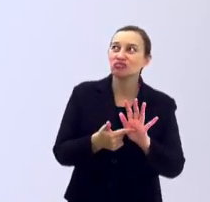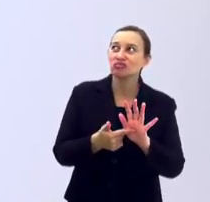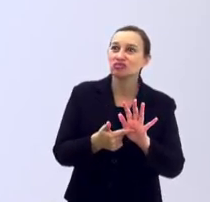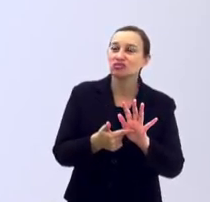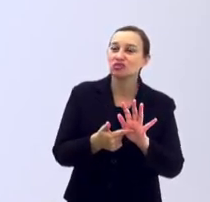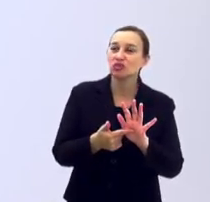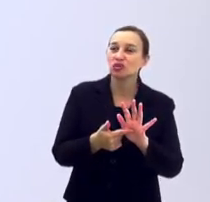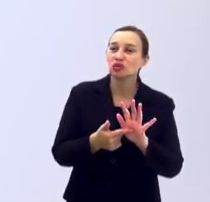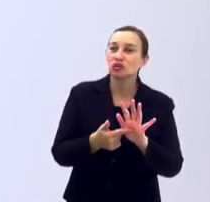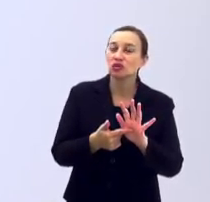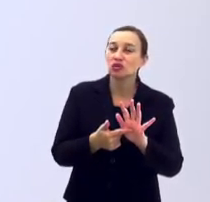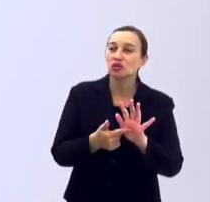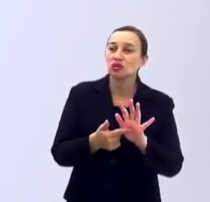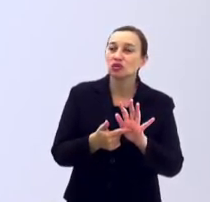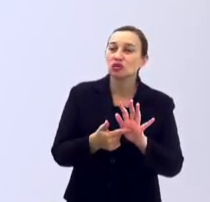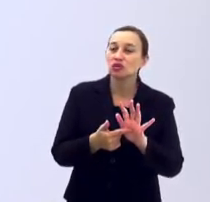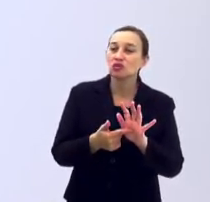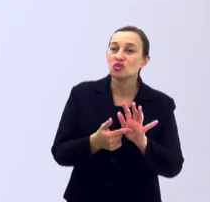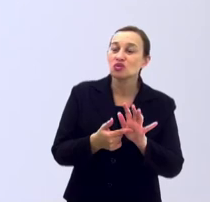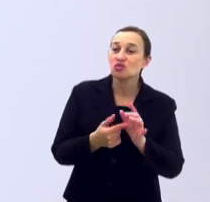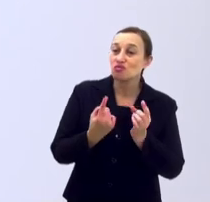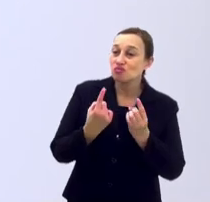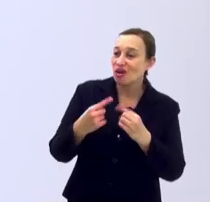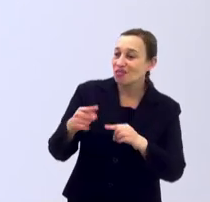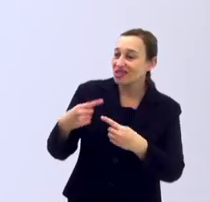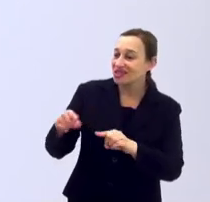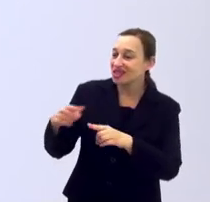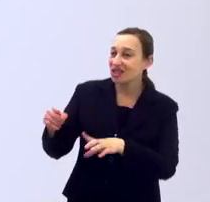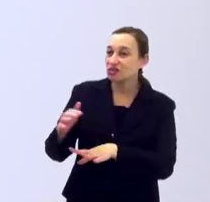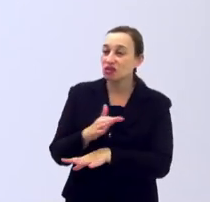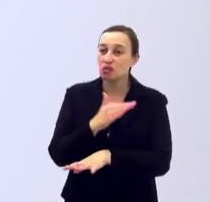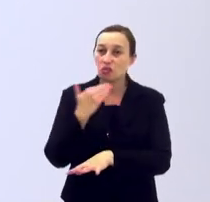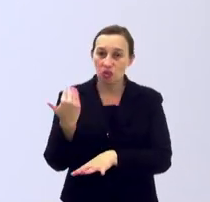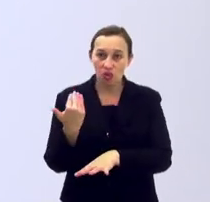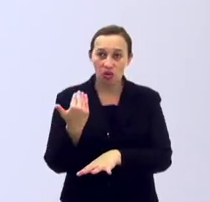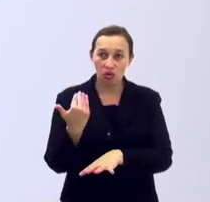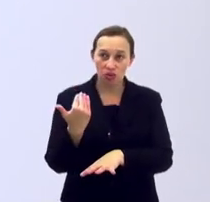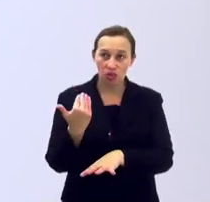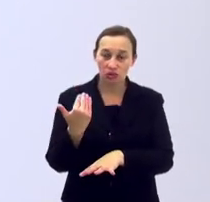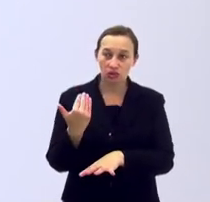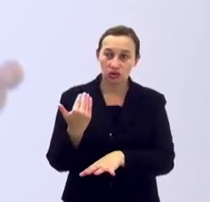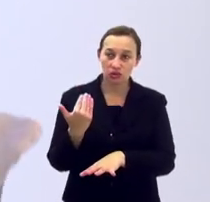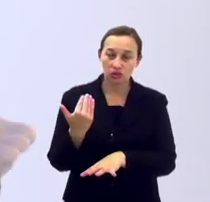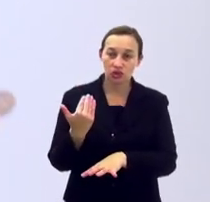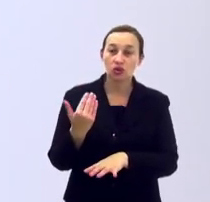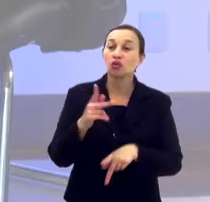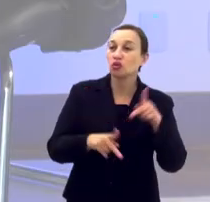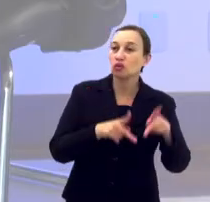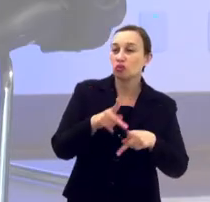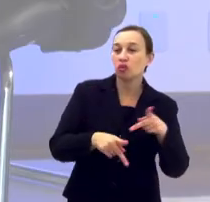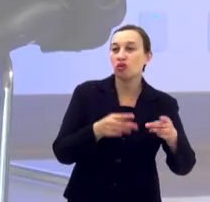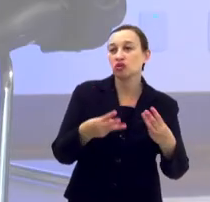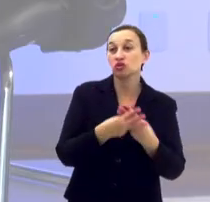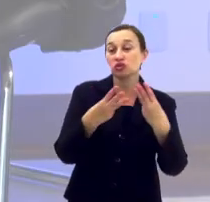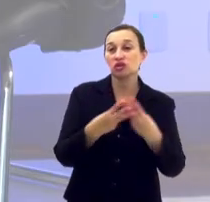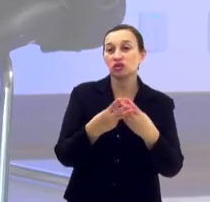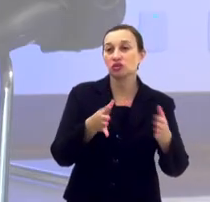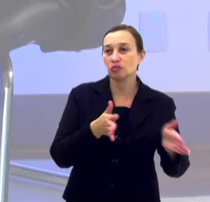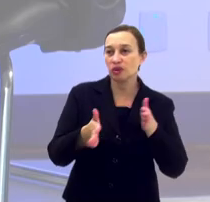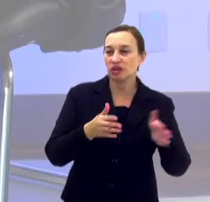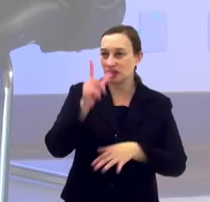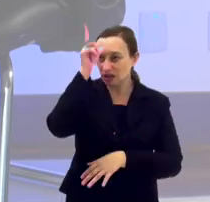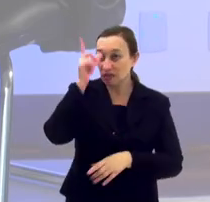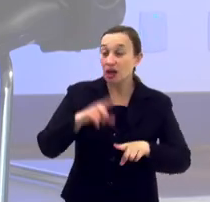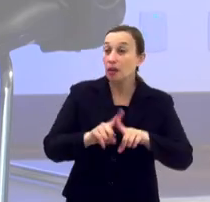mostramos o quão foi perseguido e assassinado os 6 milhões de judeus na época na Alemanha, mas